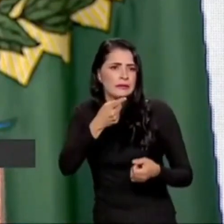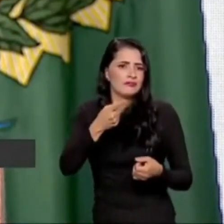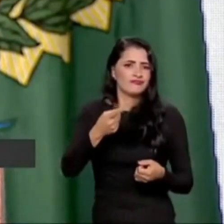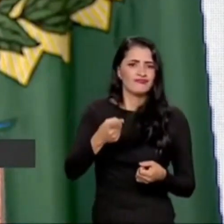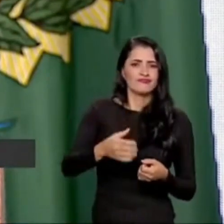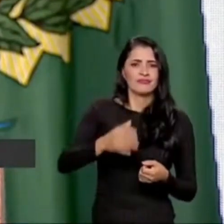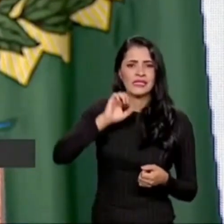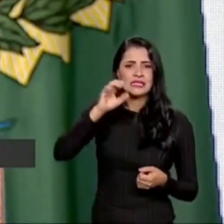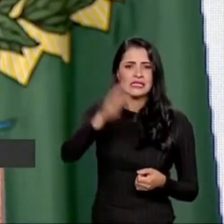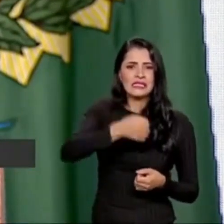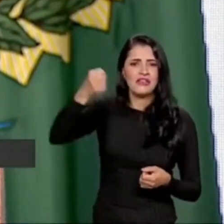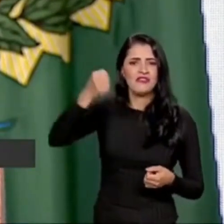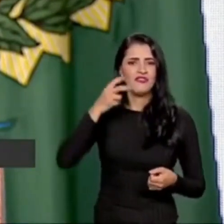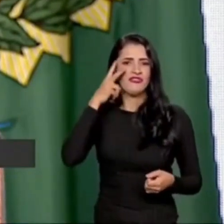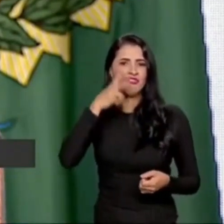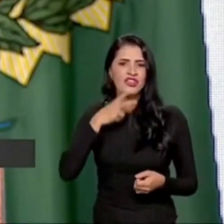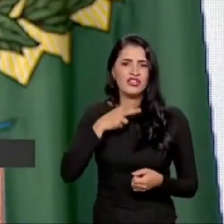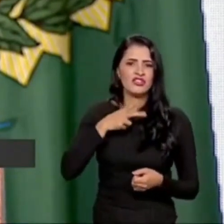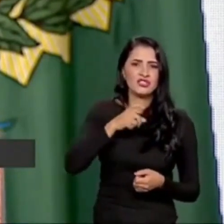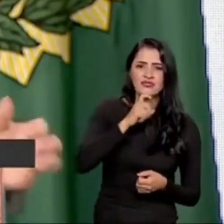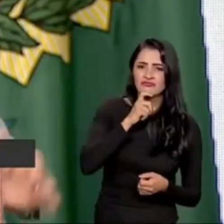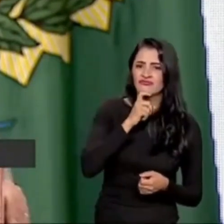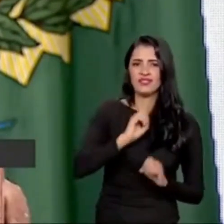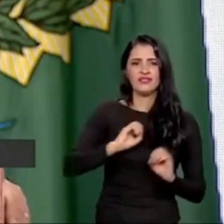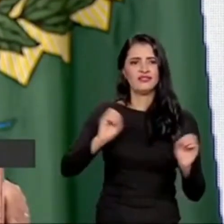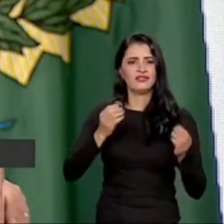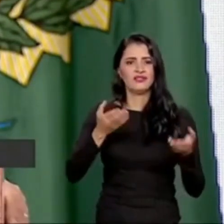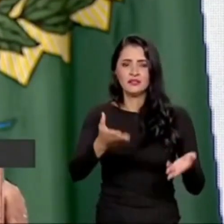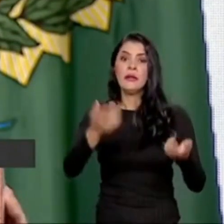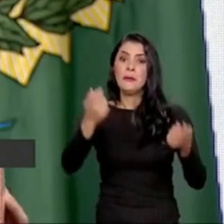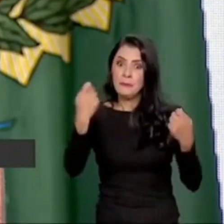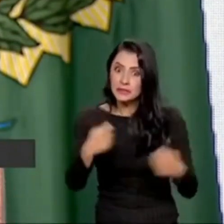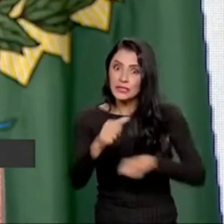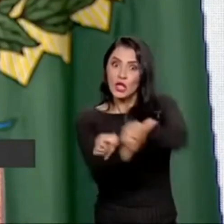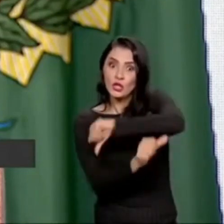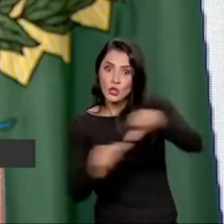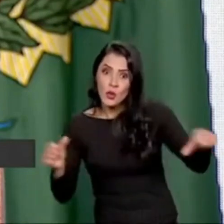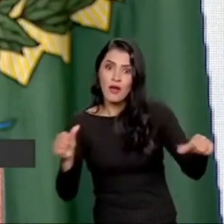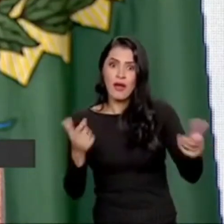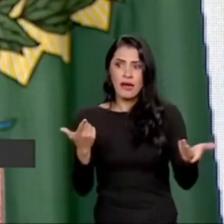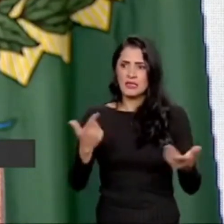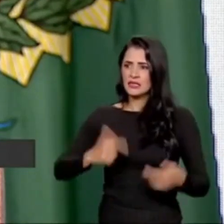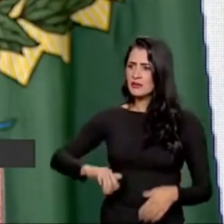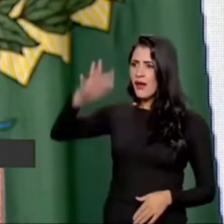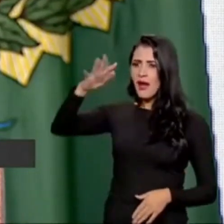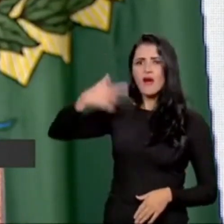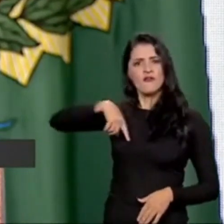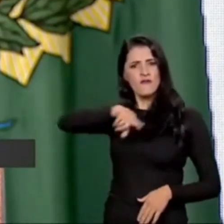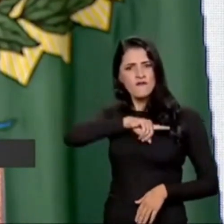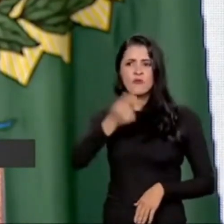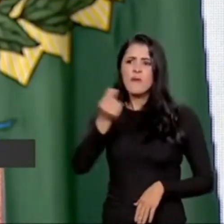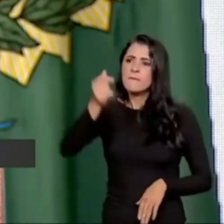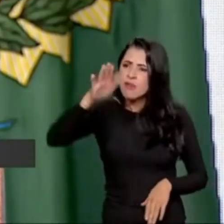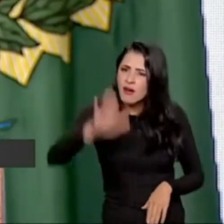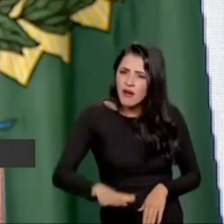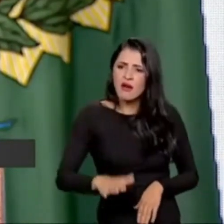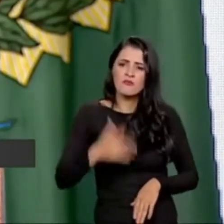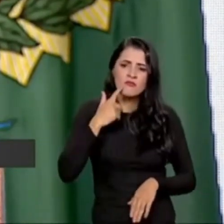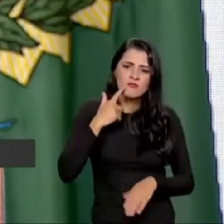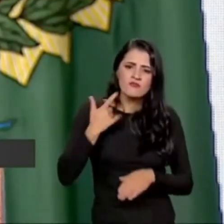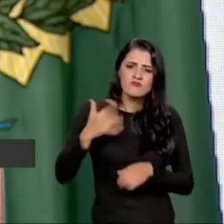bem e está gastando muita energia, você tem que trocar. E se está caro, vamos baratear, vamos tentar encontrar um